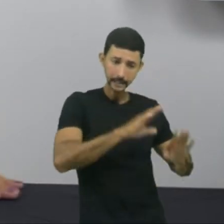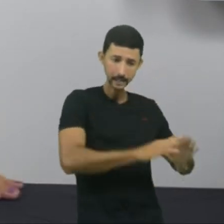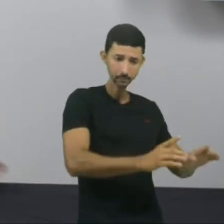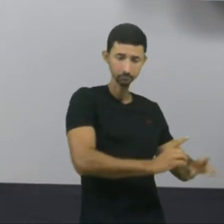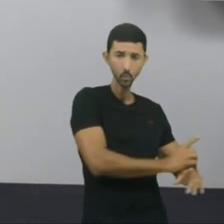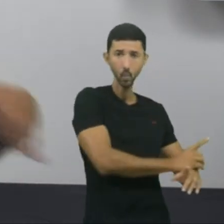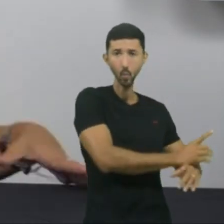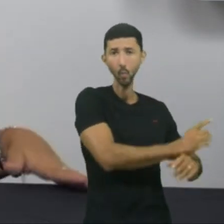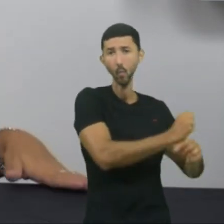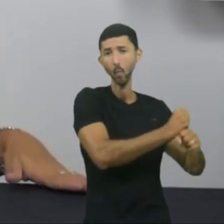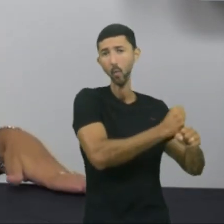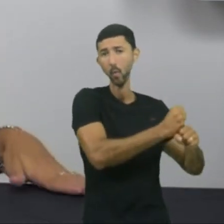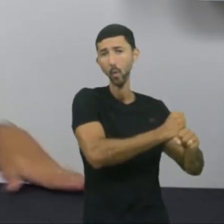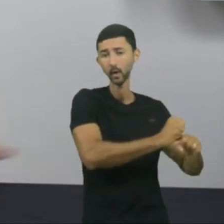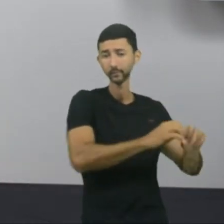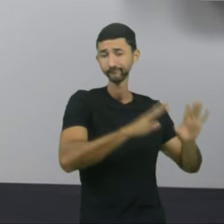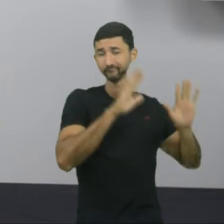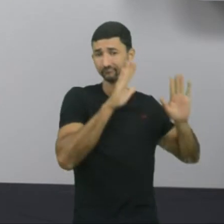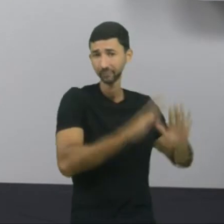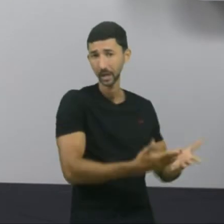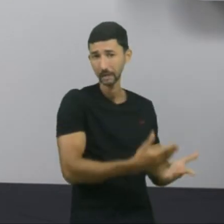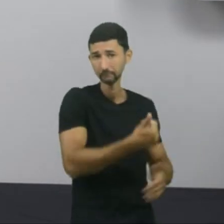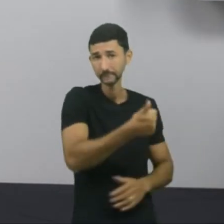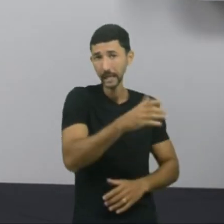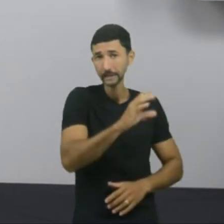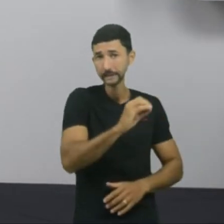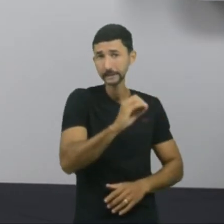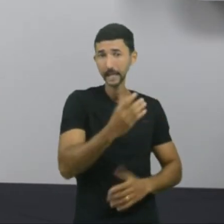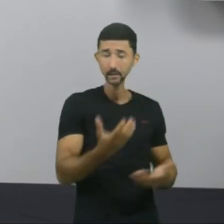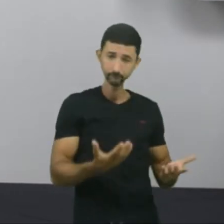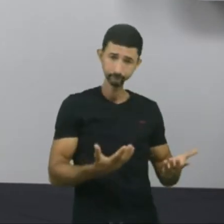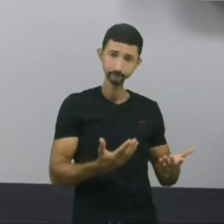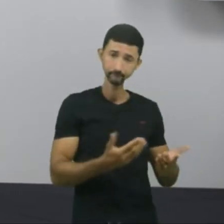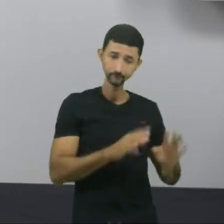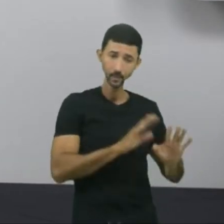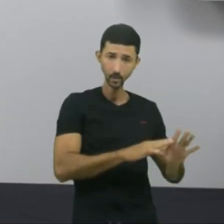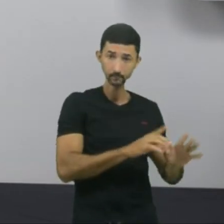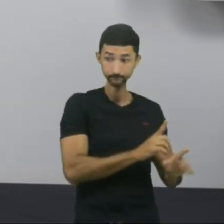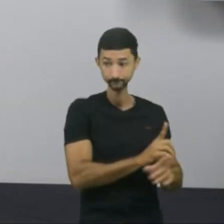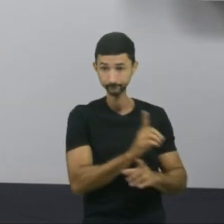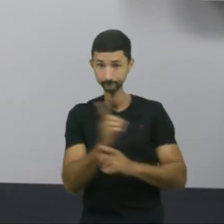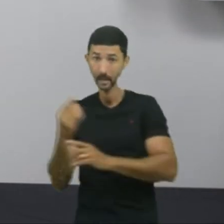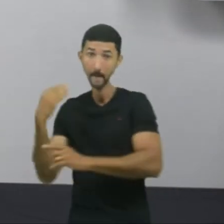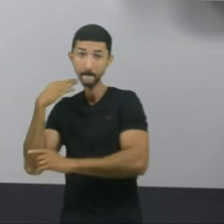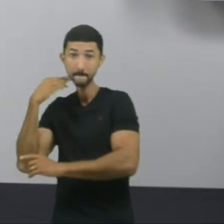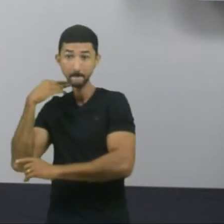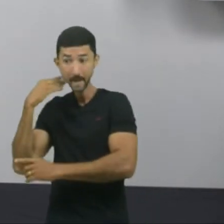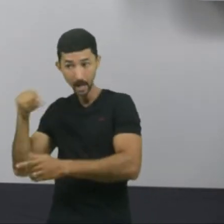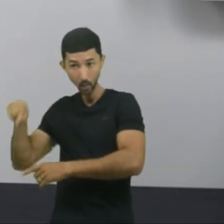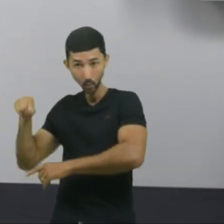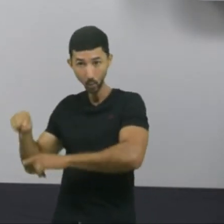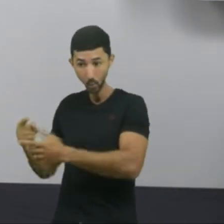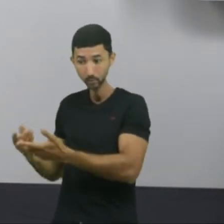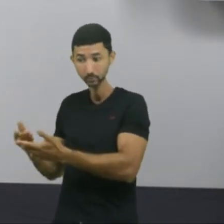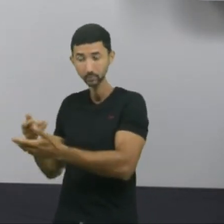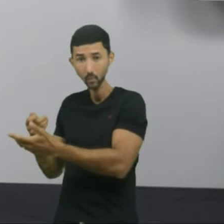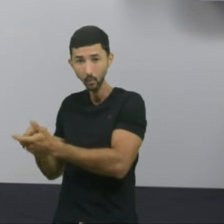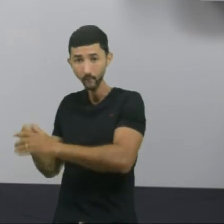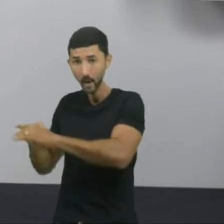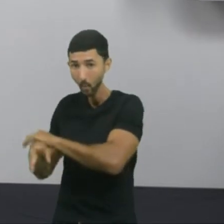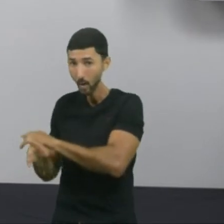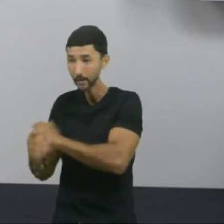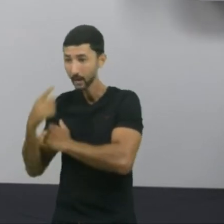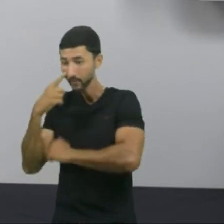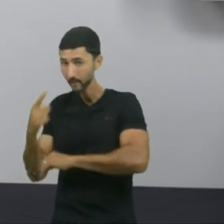continuar lá sem nenhum acréscimo e sem nenhum desconto. Na conta poupança, quando você for visualizar, você